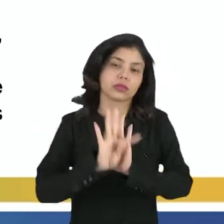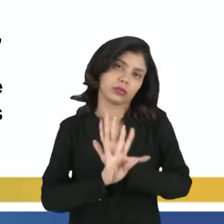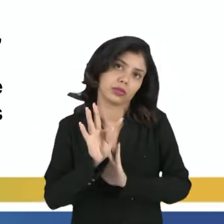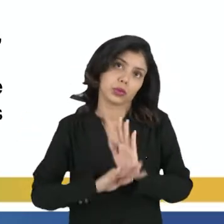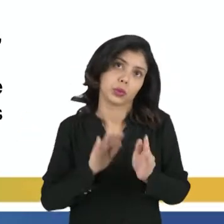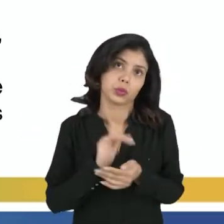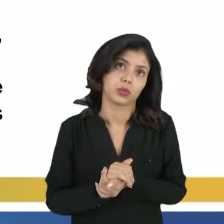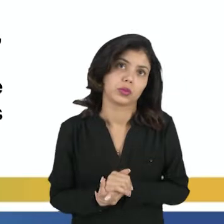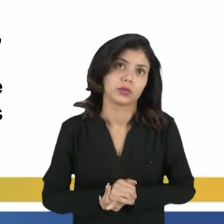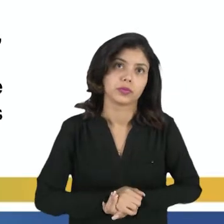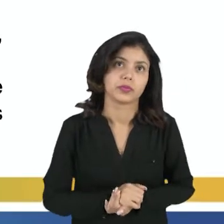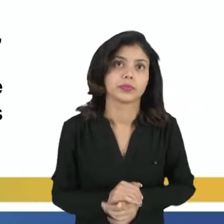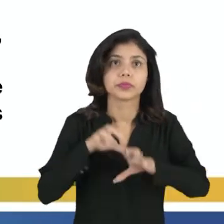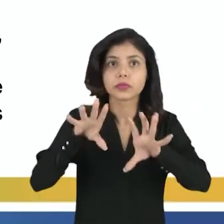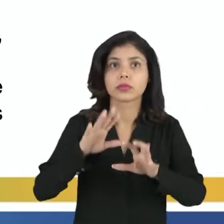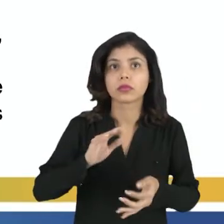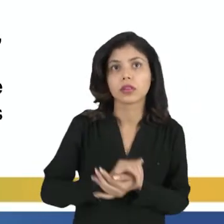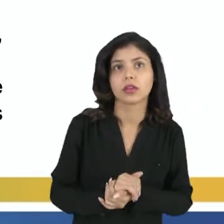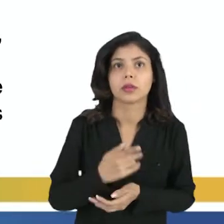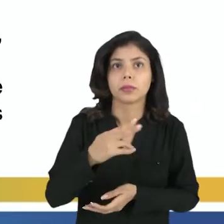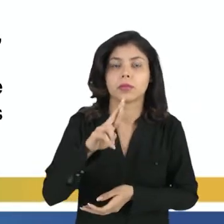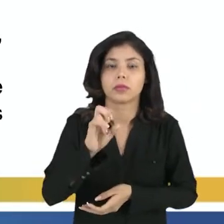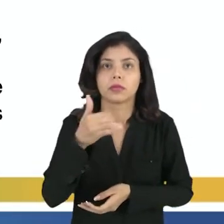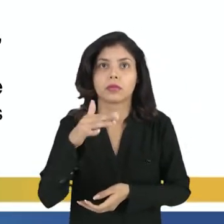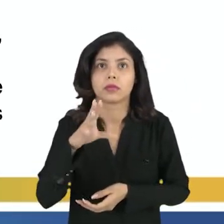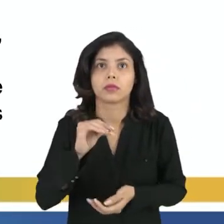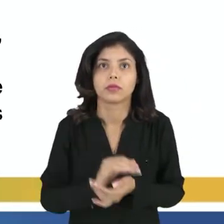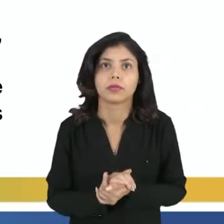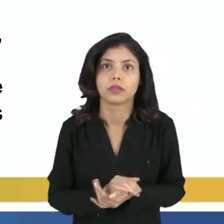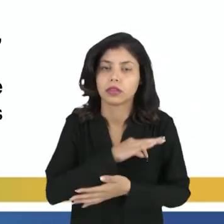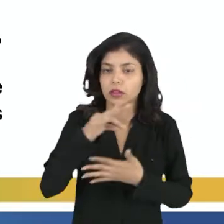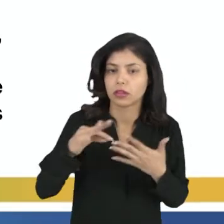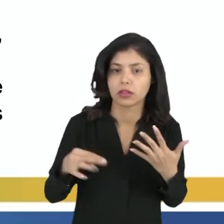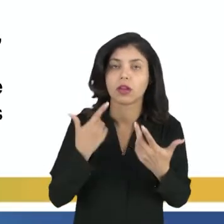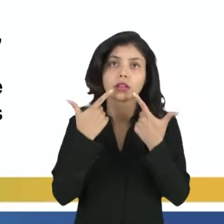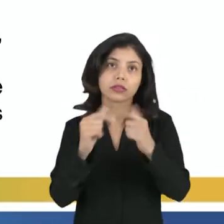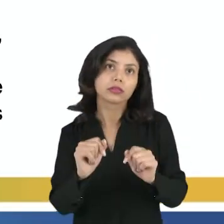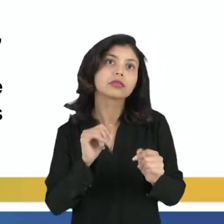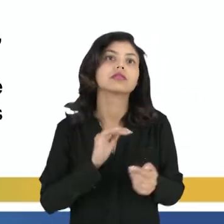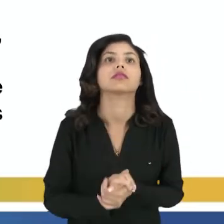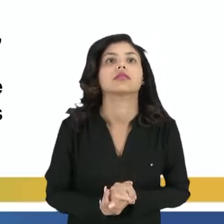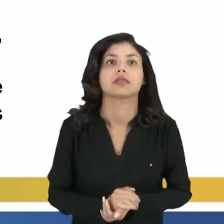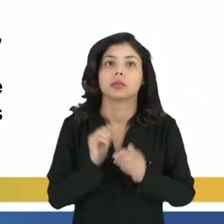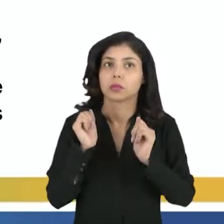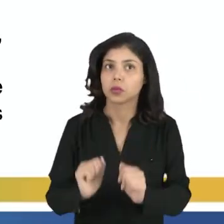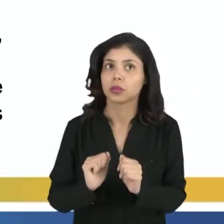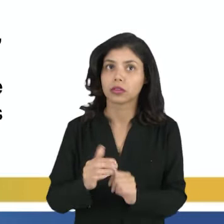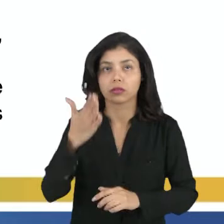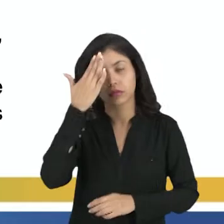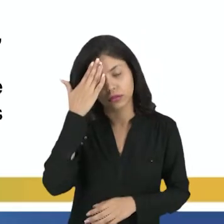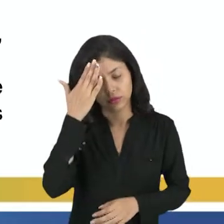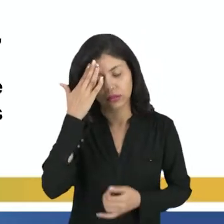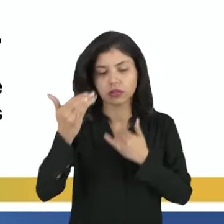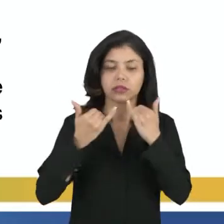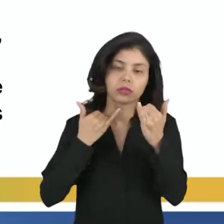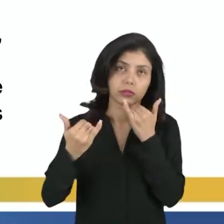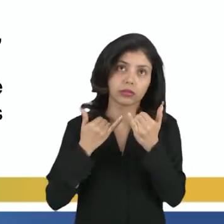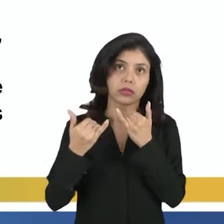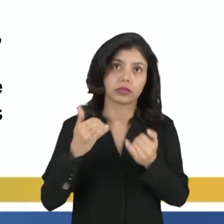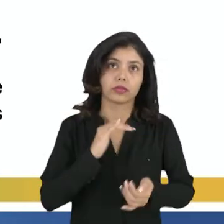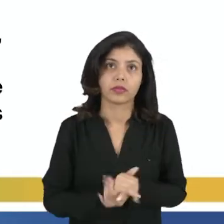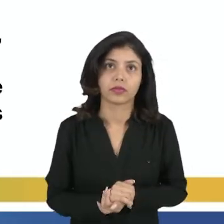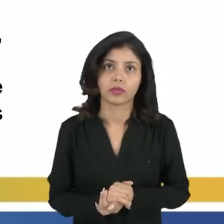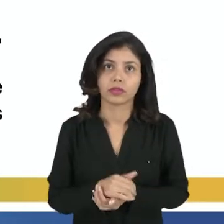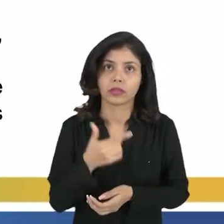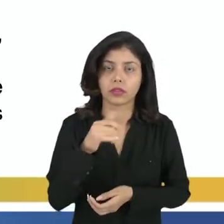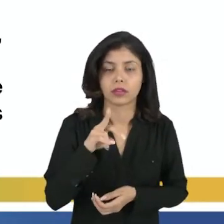né? Subtendido. Nesse caso, marcadores de pressuposição são o quê? Os elementos linguísticos que permitem o